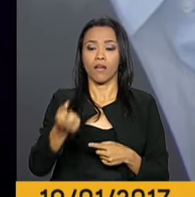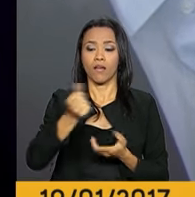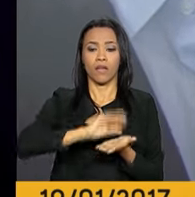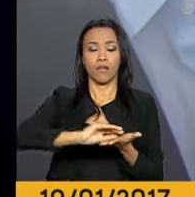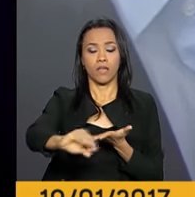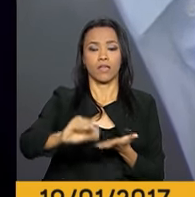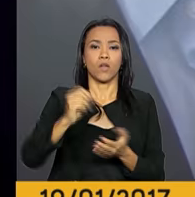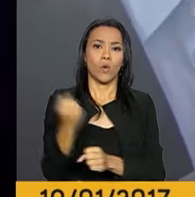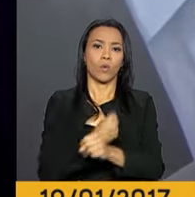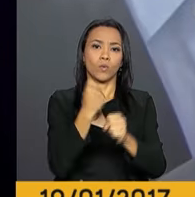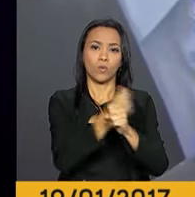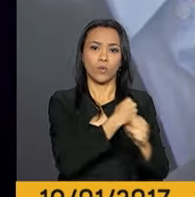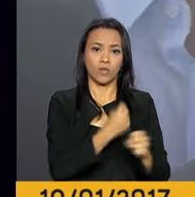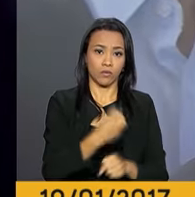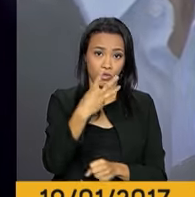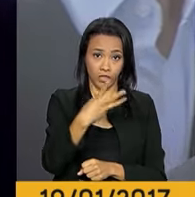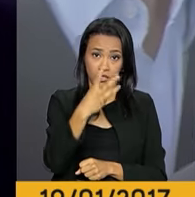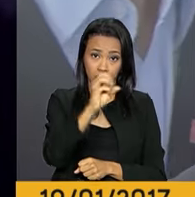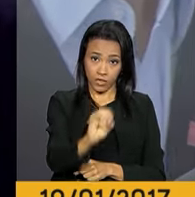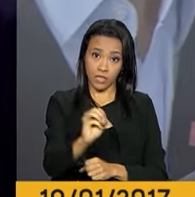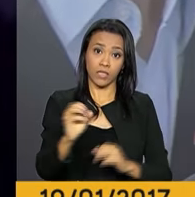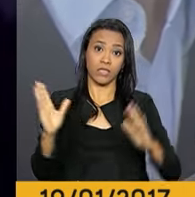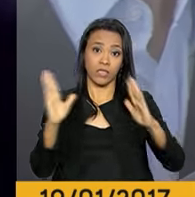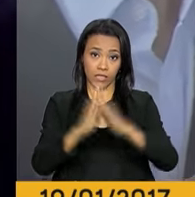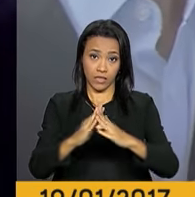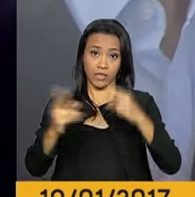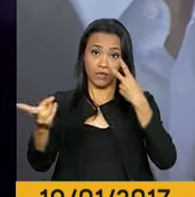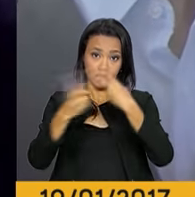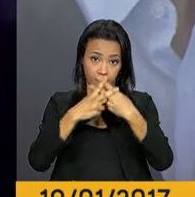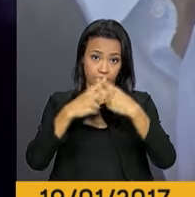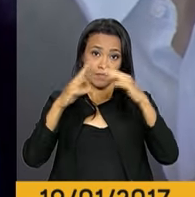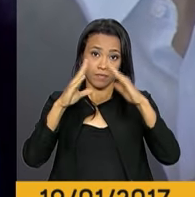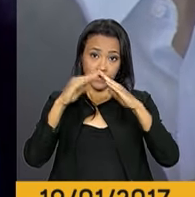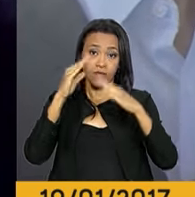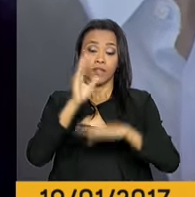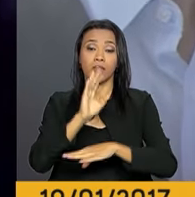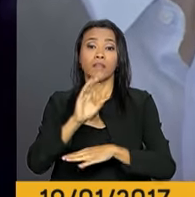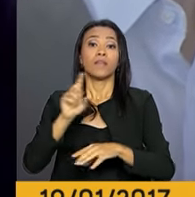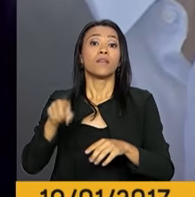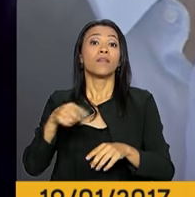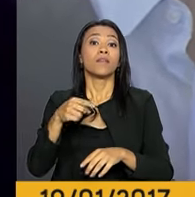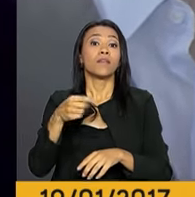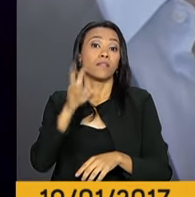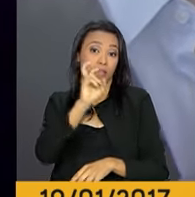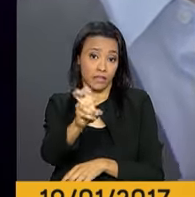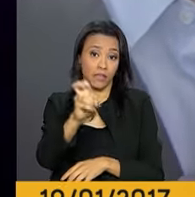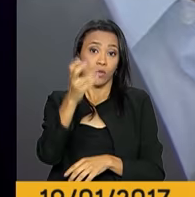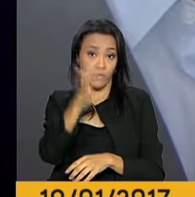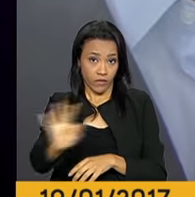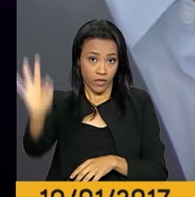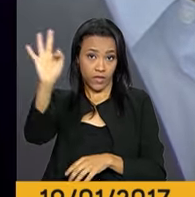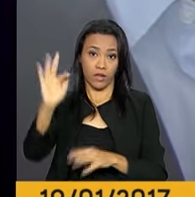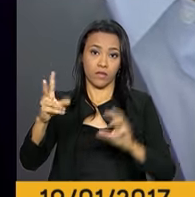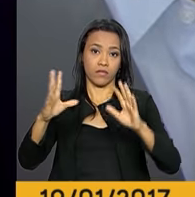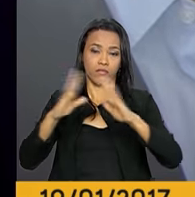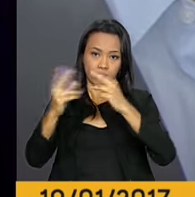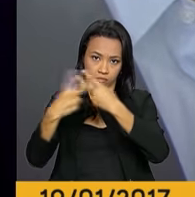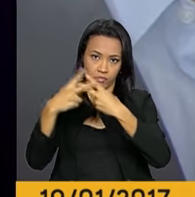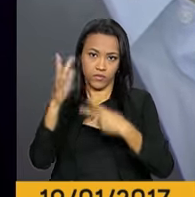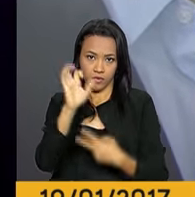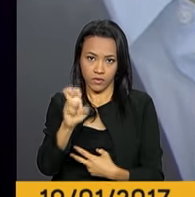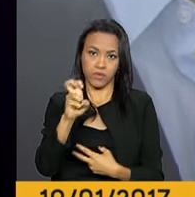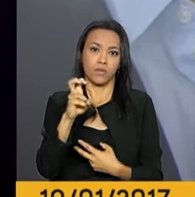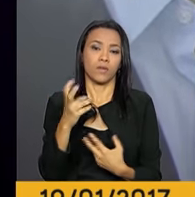de 30 presídios no país, 5 presídios federais e 25 presídios nos estados. E estamos propondo que se